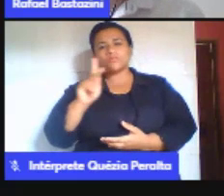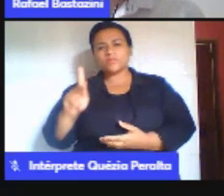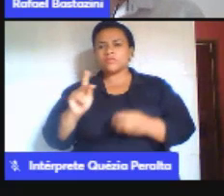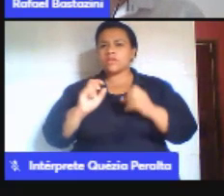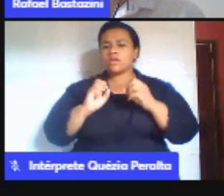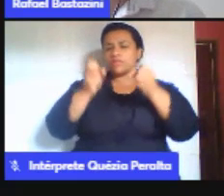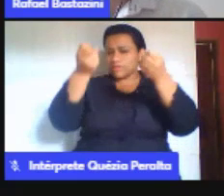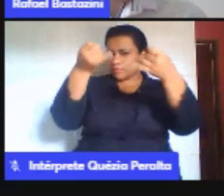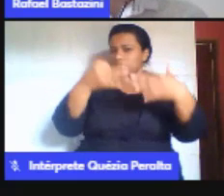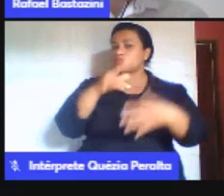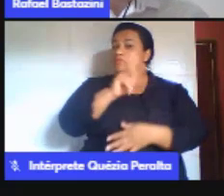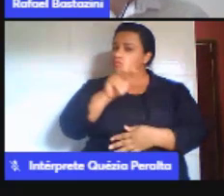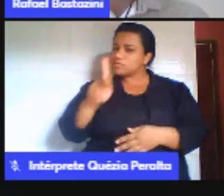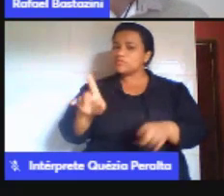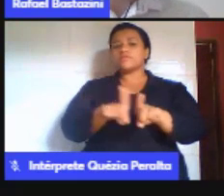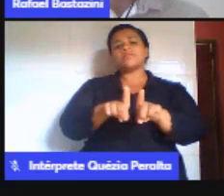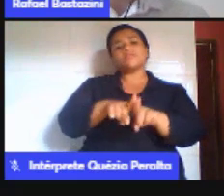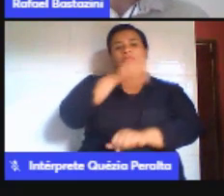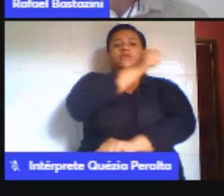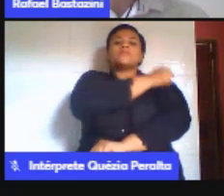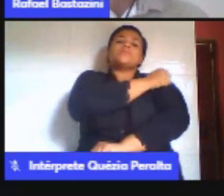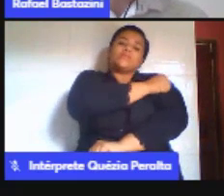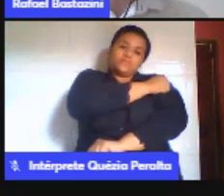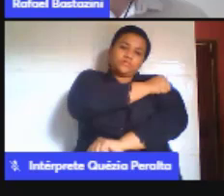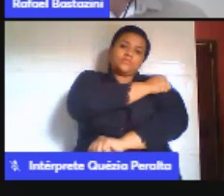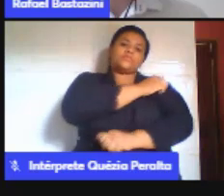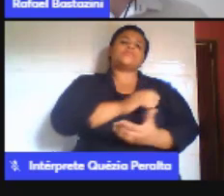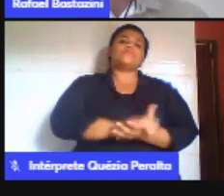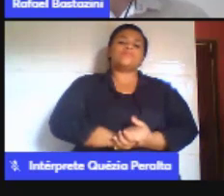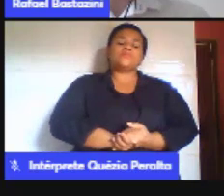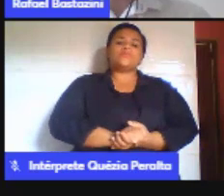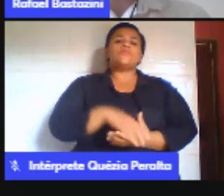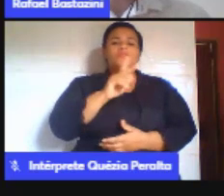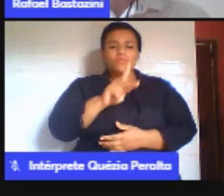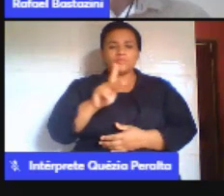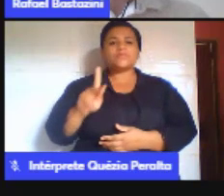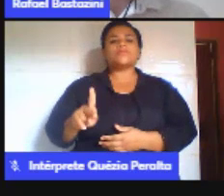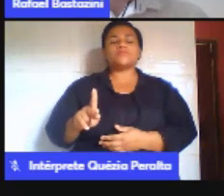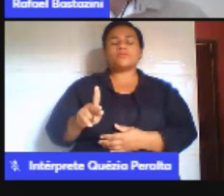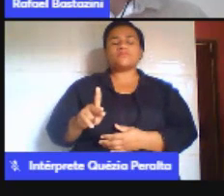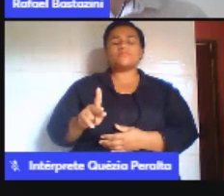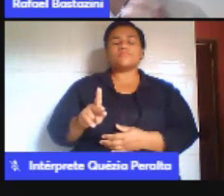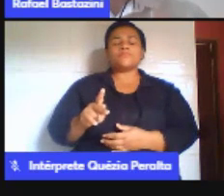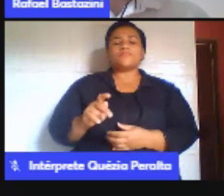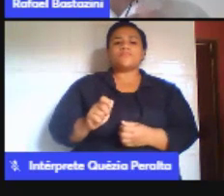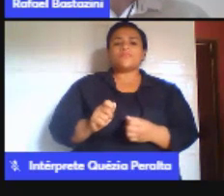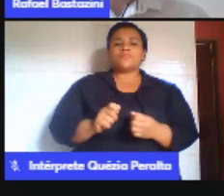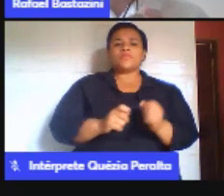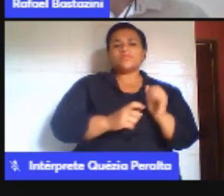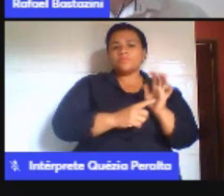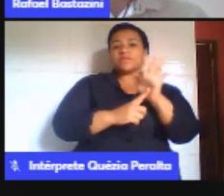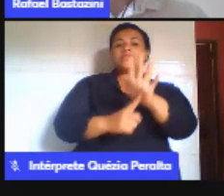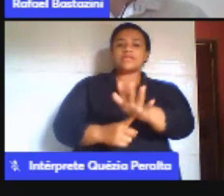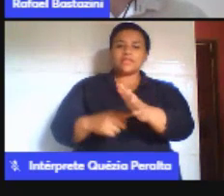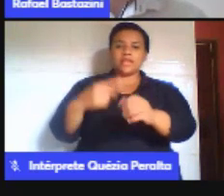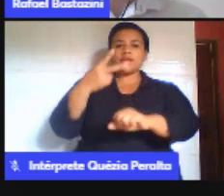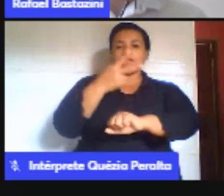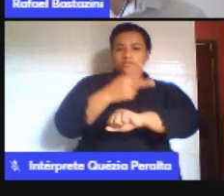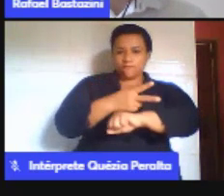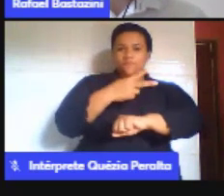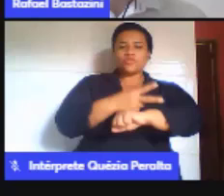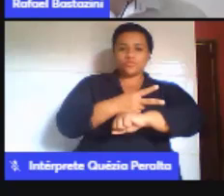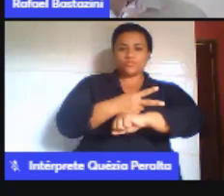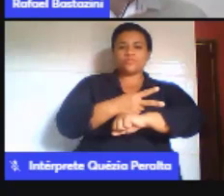como para os alunos. Então, o professor ele pode indicar esse vídeo também porque eu vou levantar